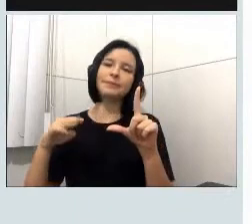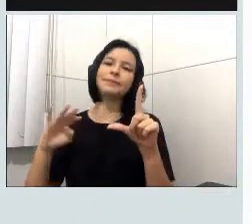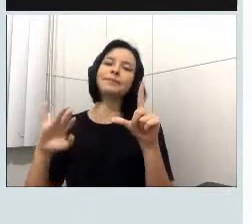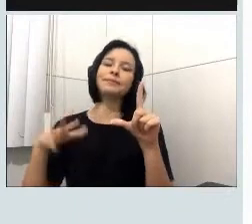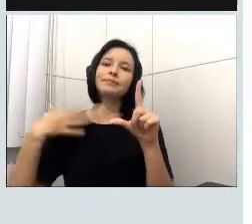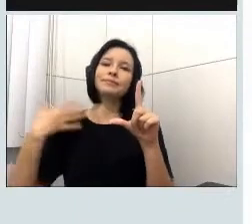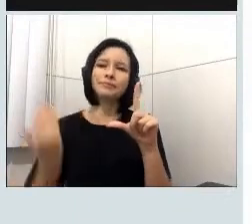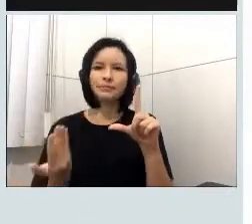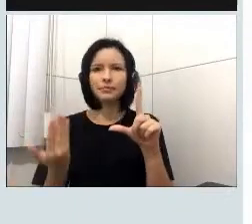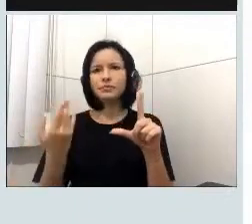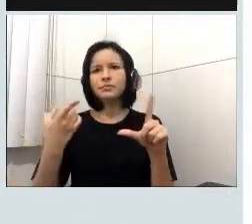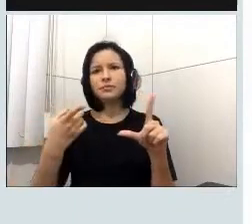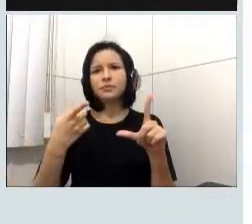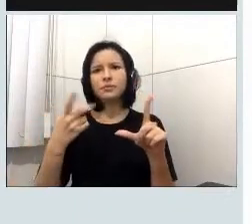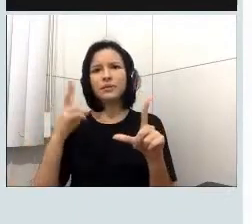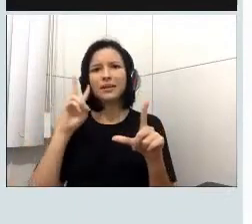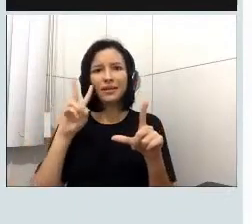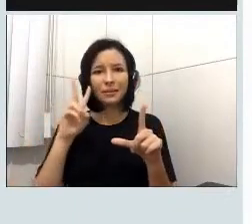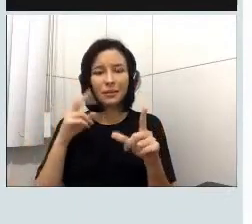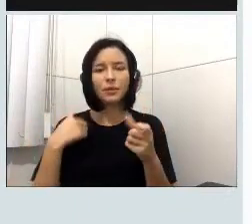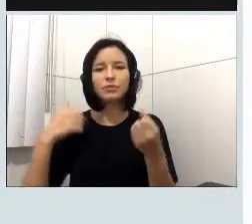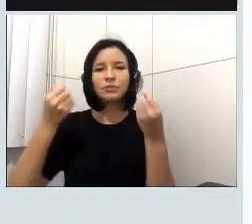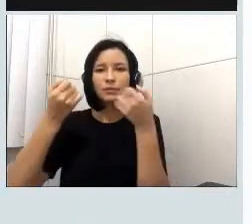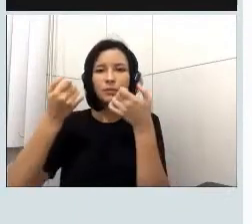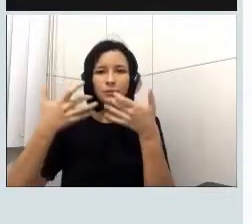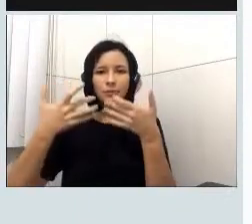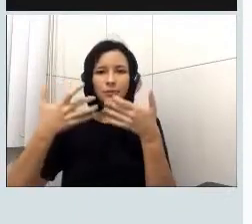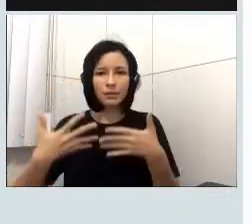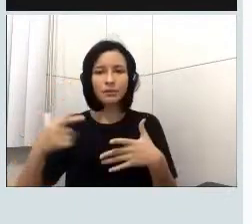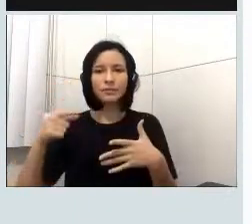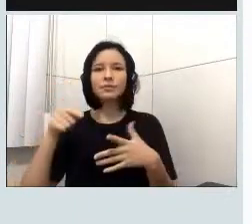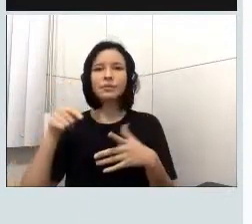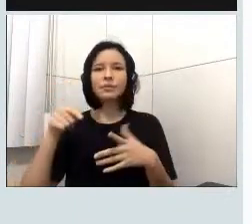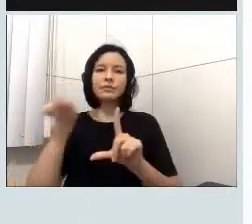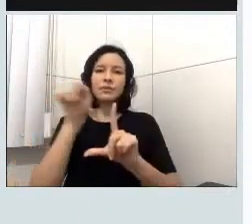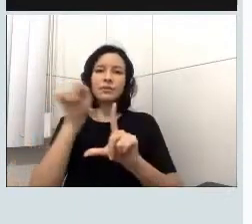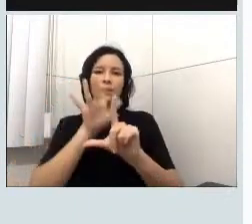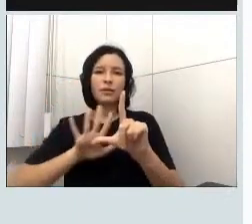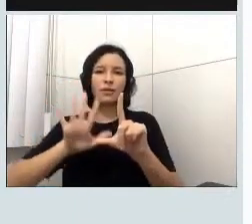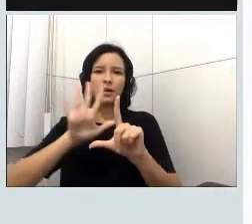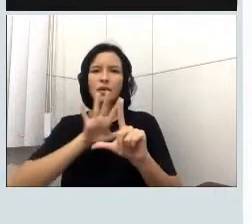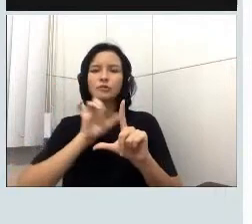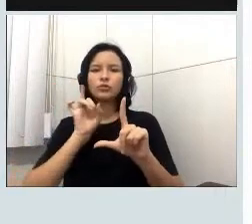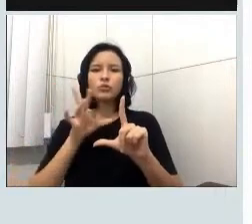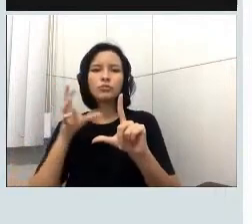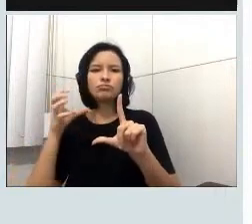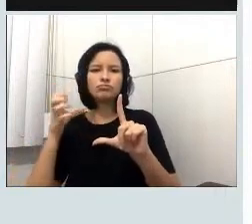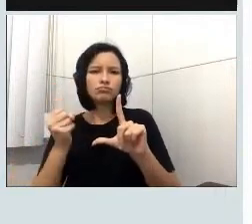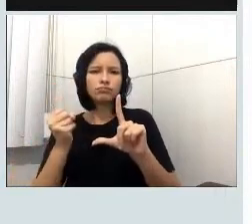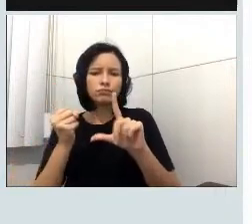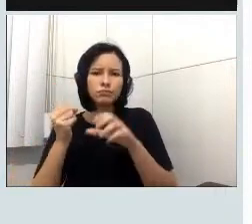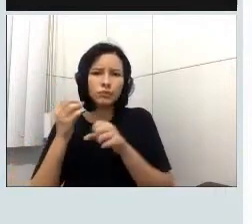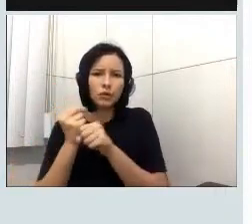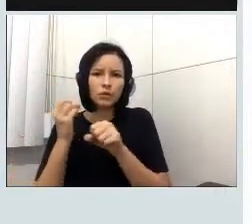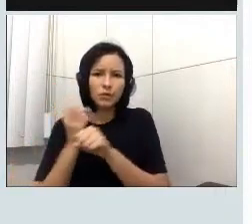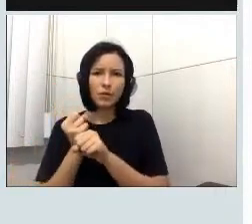Vocês lembram que eu falei que a área de um triângulo equilátero ela só é calculada com aquela formulazinha